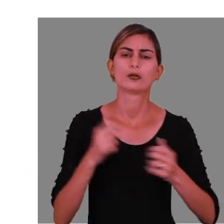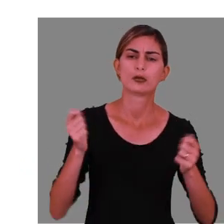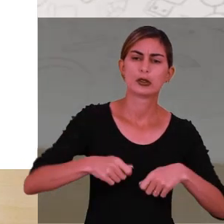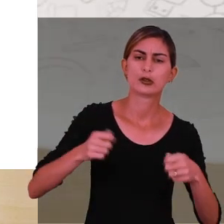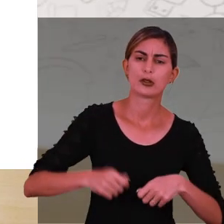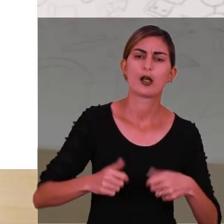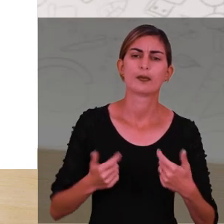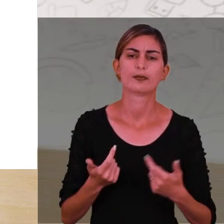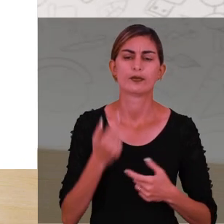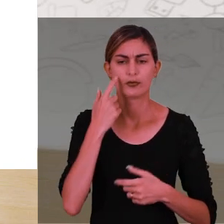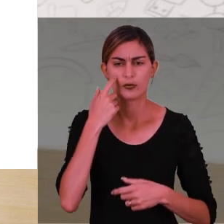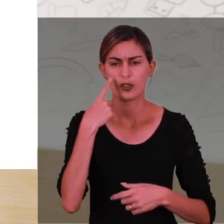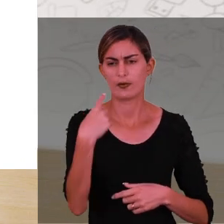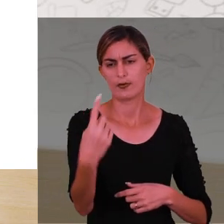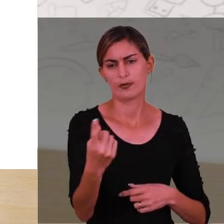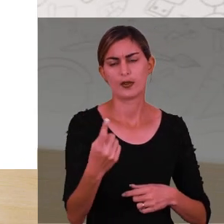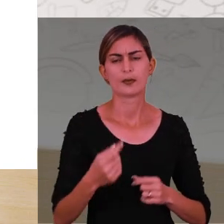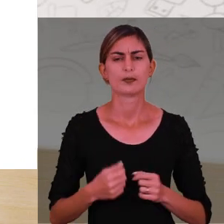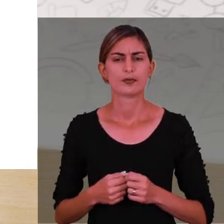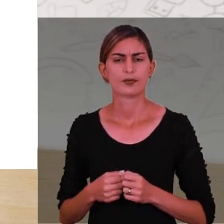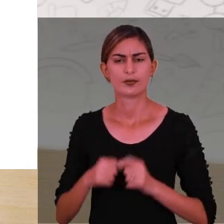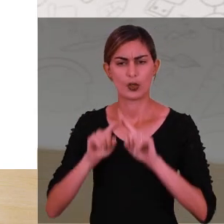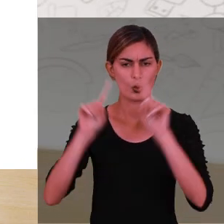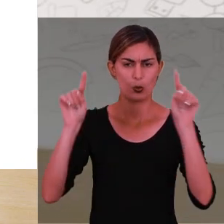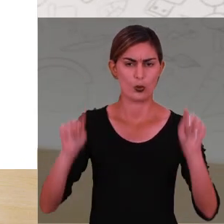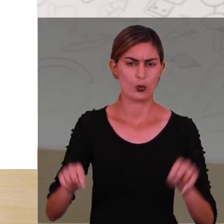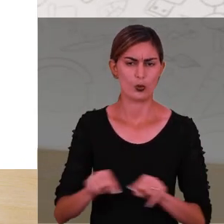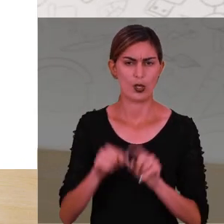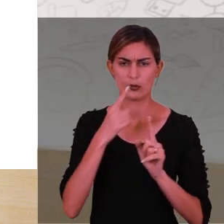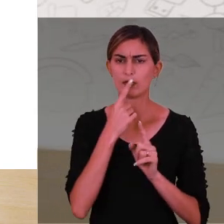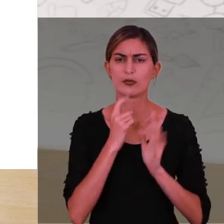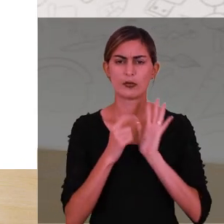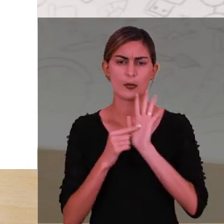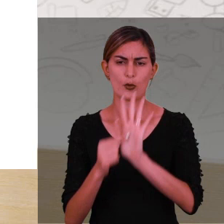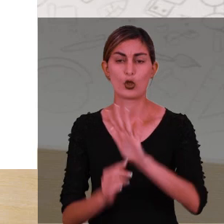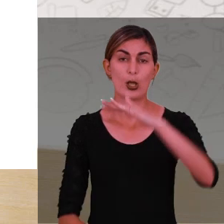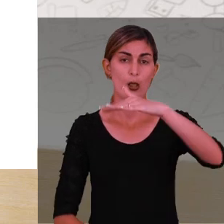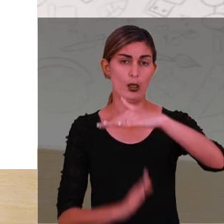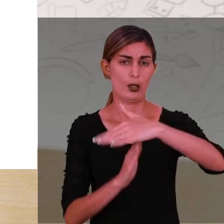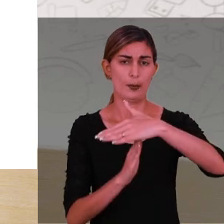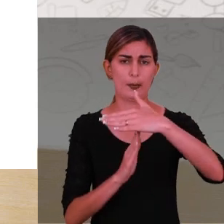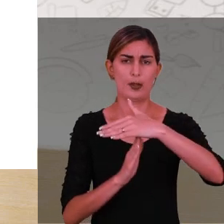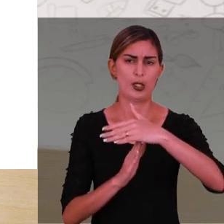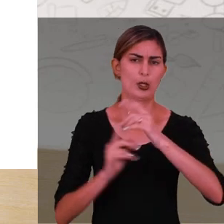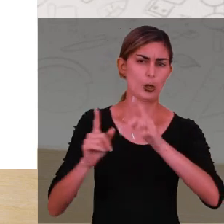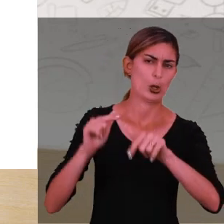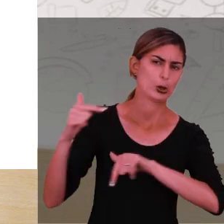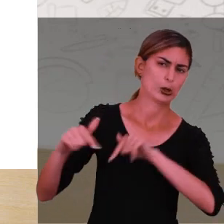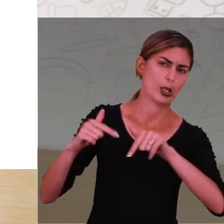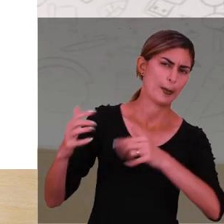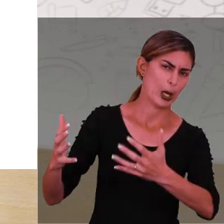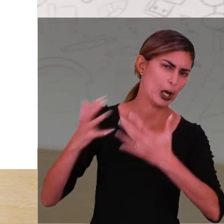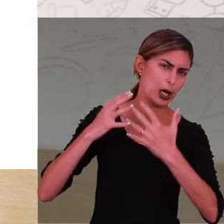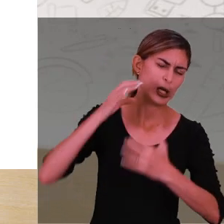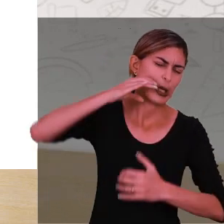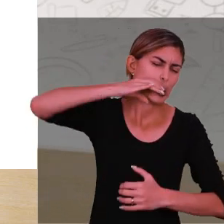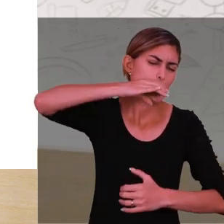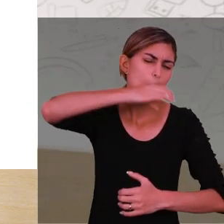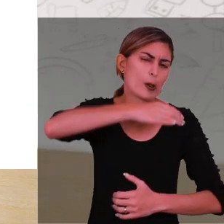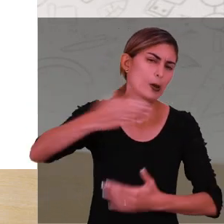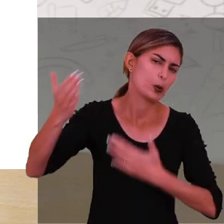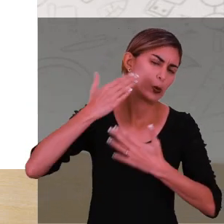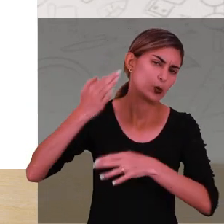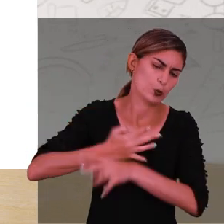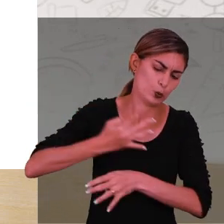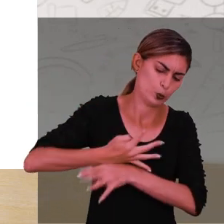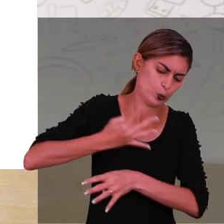encontrado. E conforme vocês podem observar, este quadro nos apresenta o limite de exposição ocupacional ao calor,